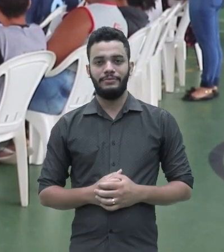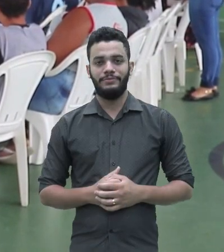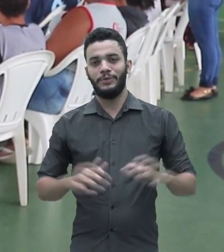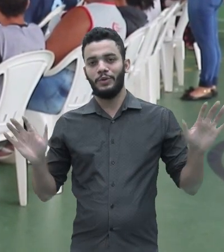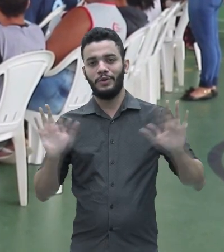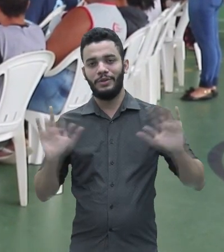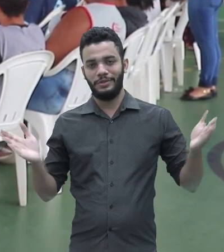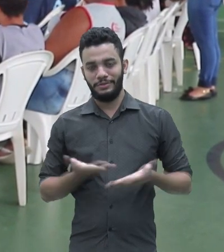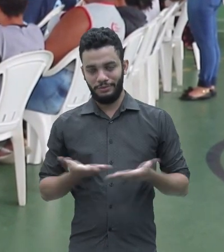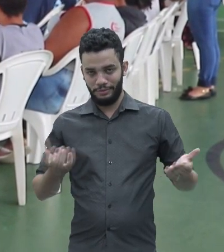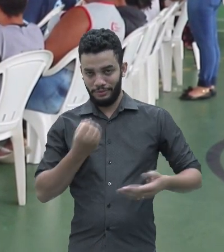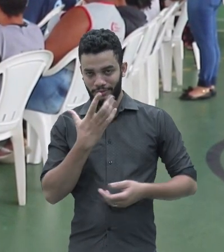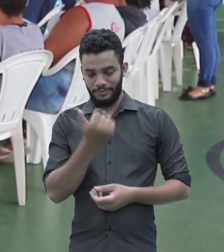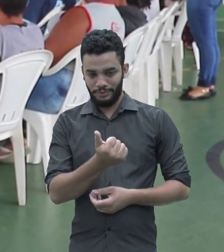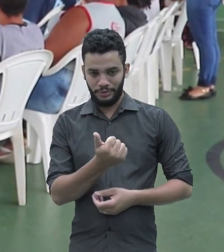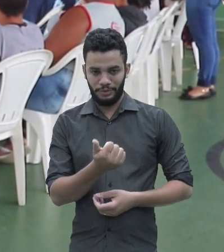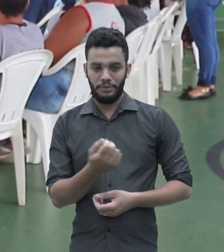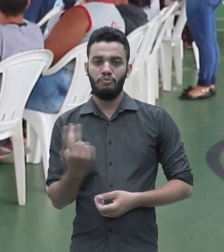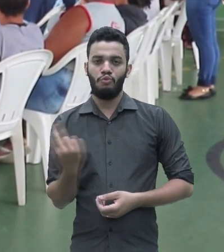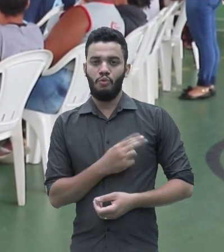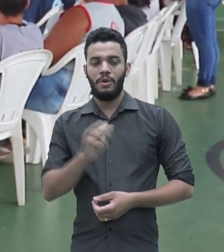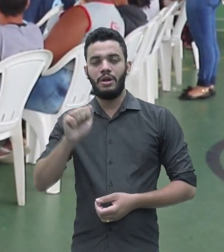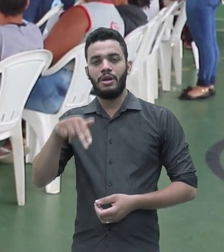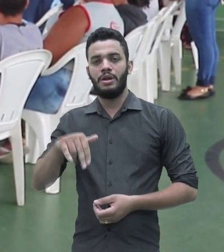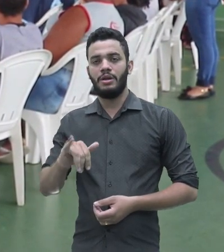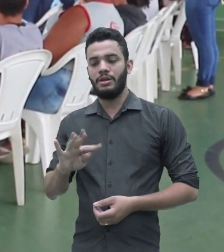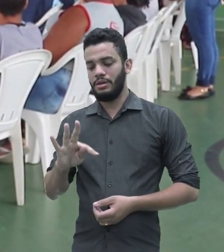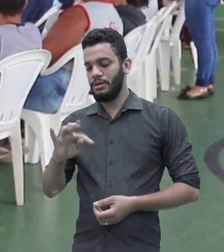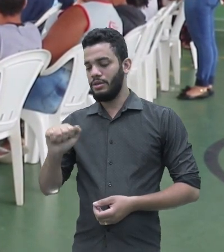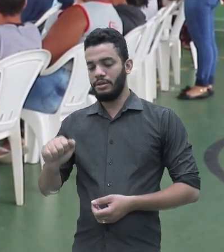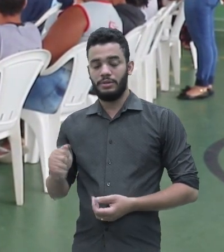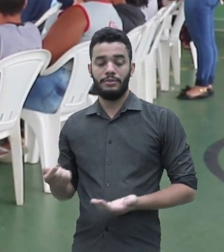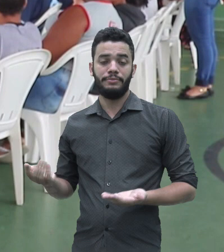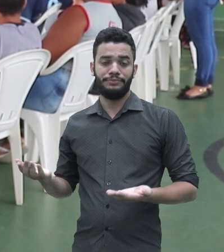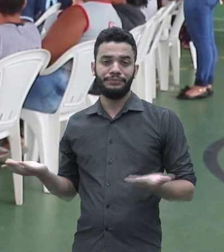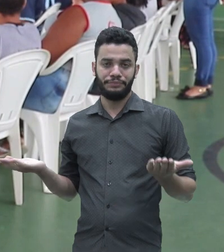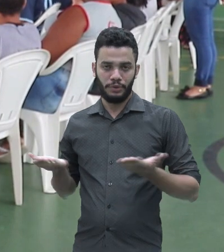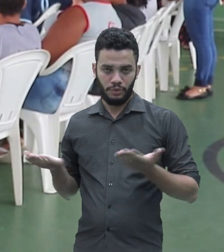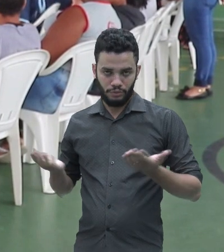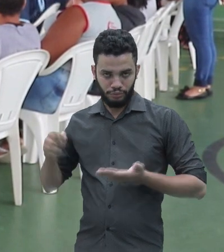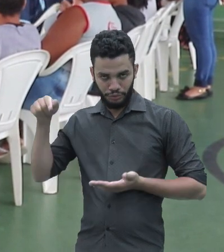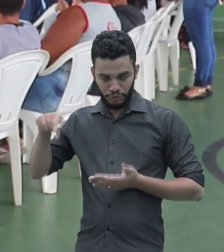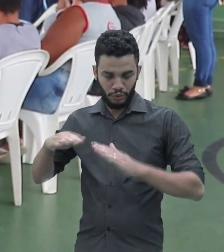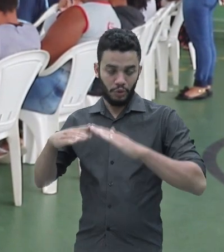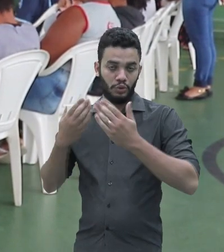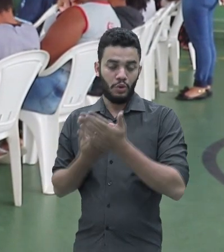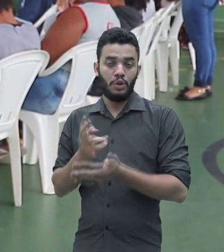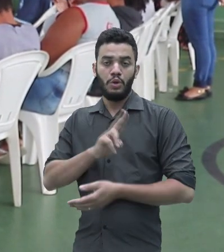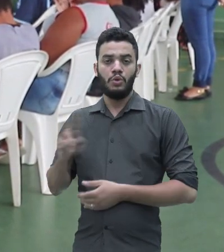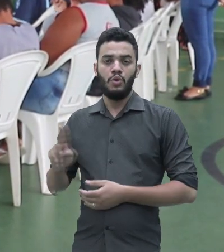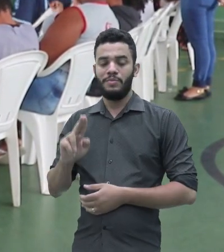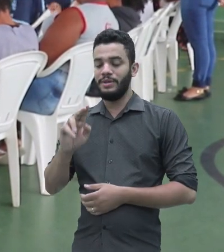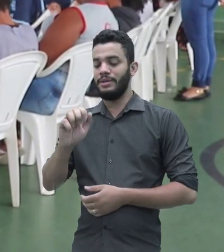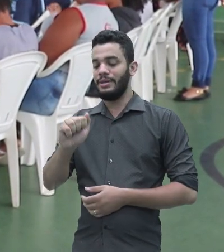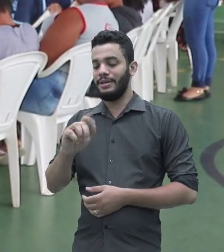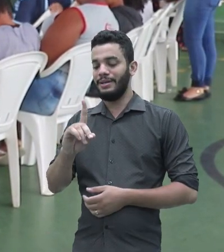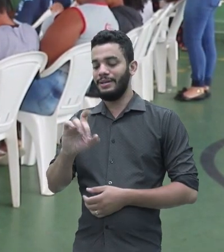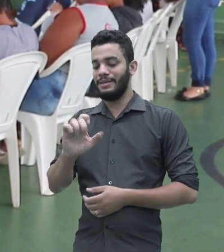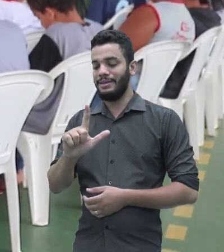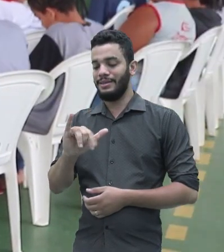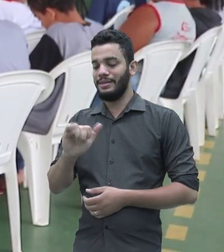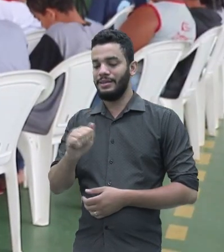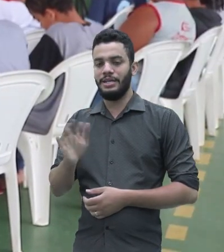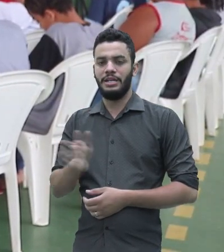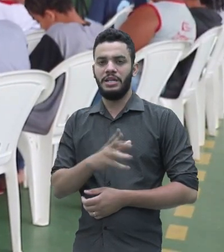pessoal, meu nome é Anitta e hoje estamos aqui na Escola Municipal Adélia Ribas para uma grande apresentação da língua inglesa, o